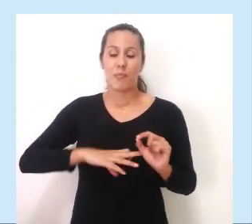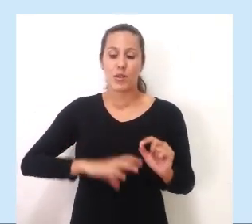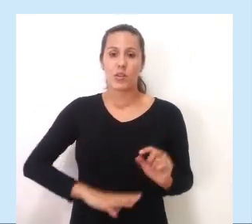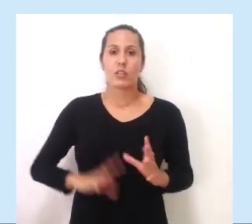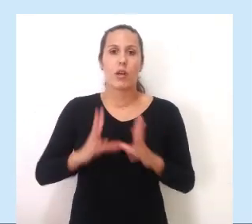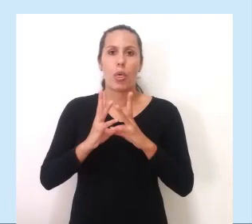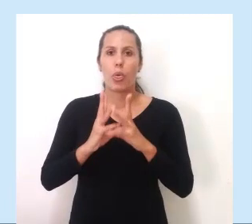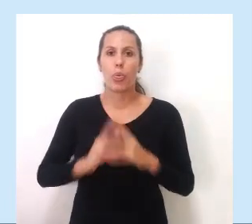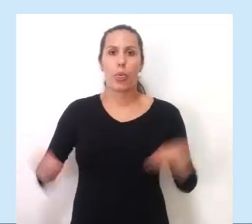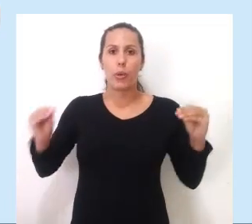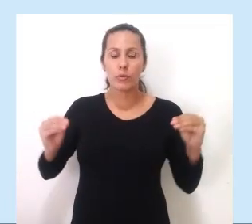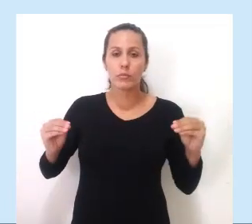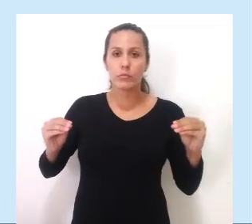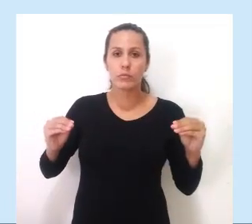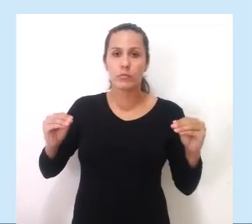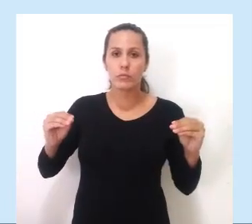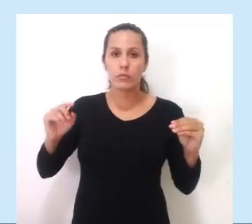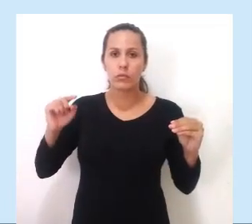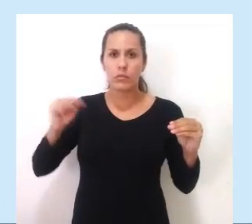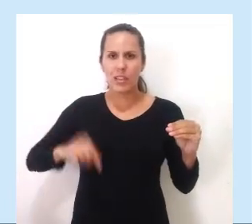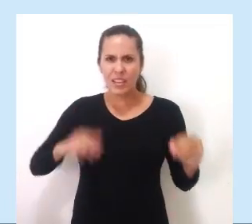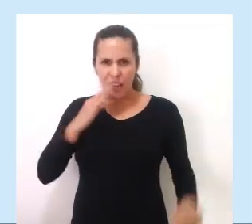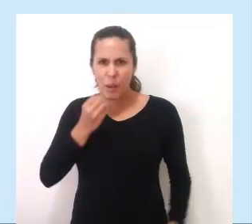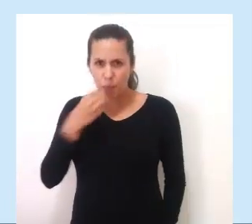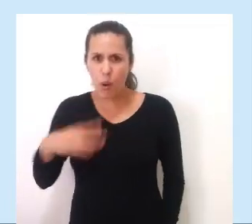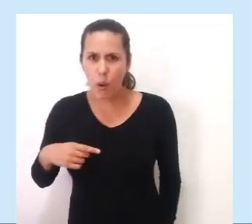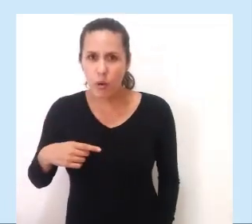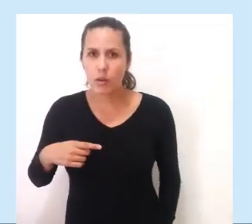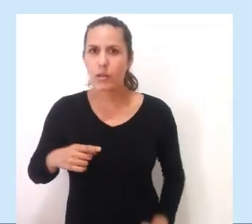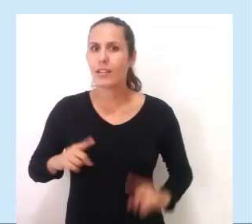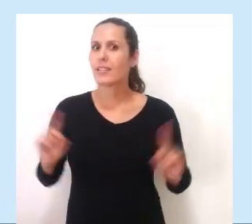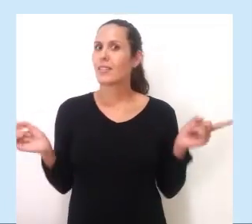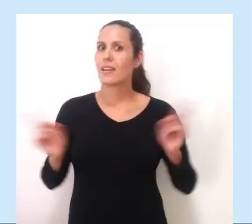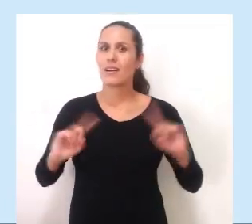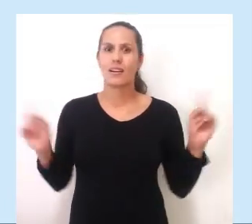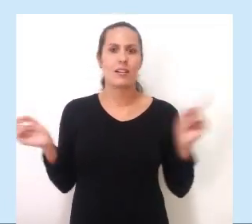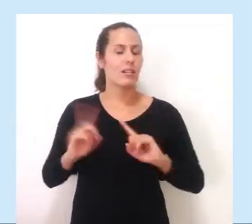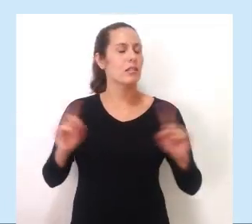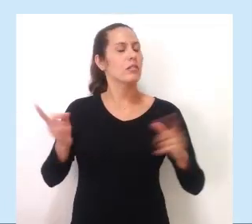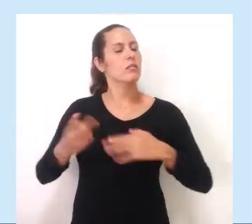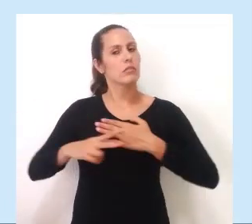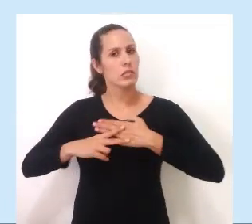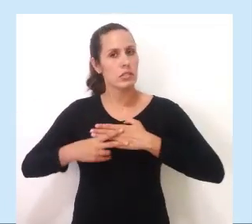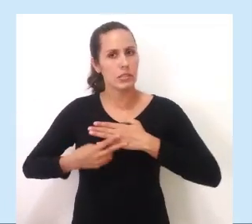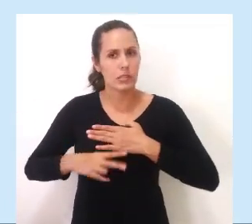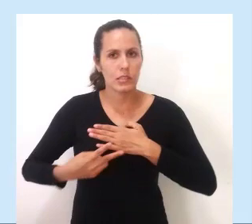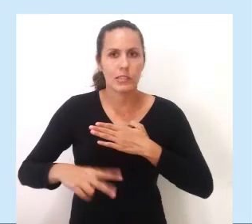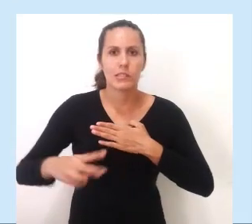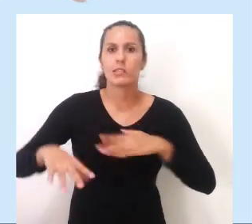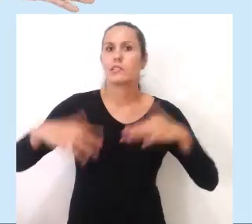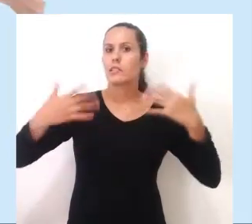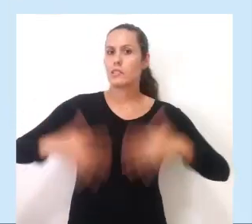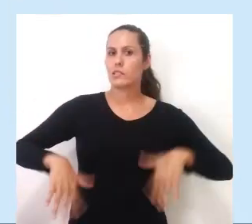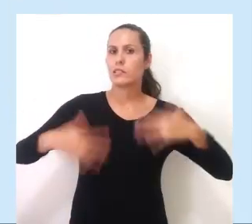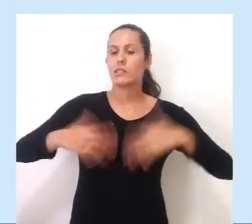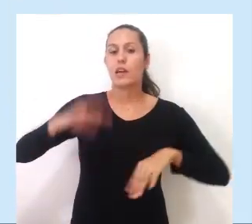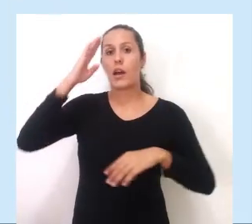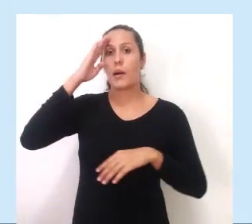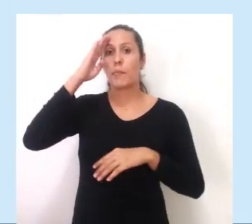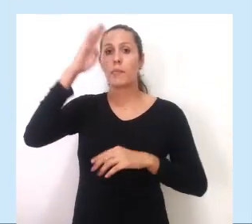eliminar a menstruação de vez. E isso é legal, Dantas? Não. Efeitos